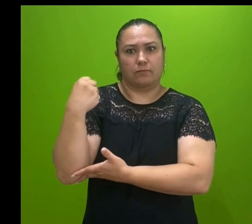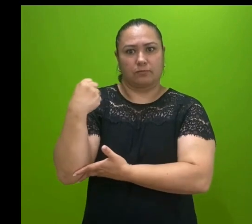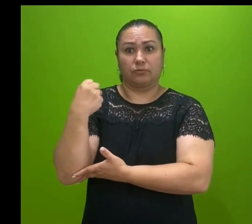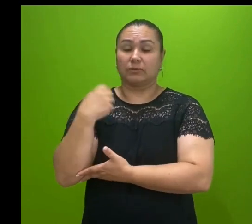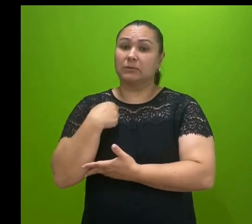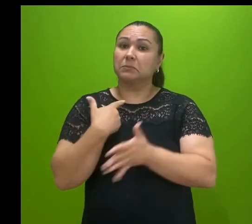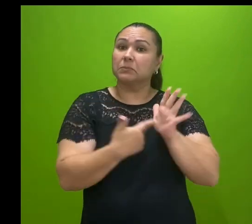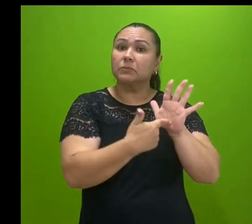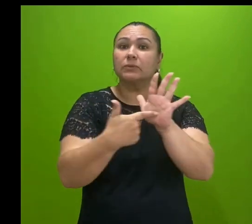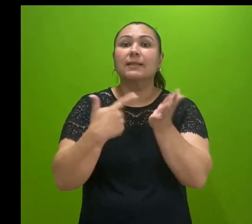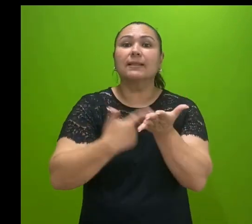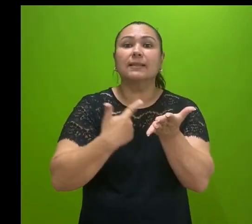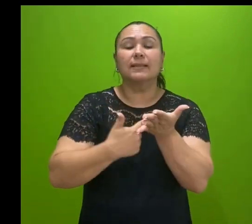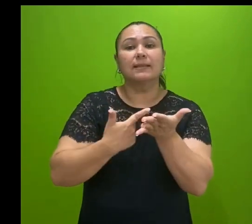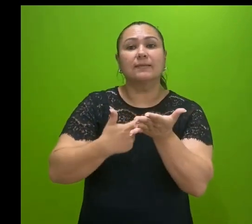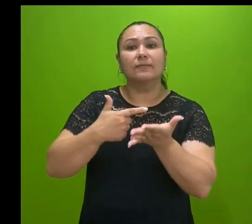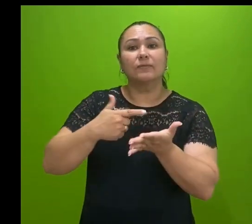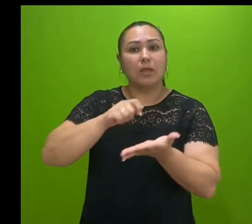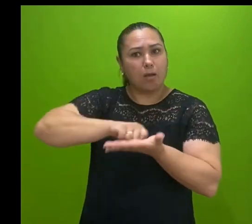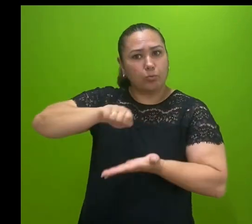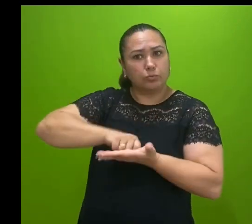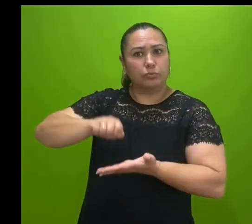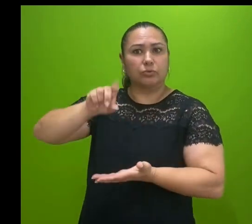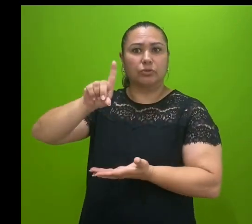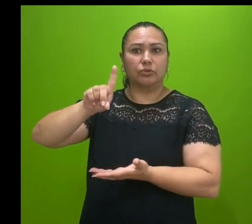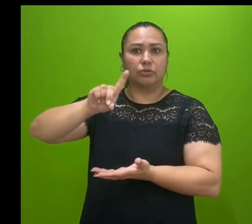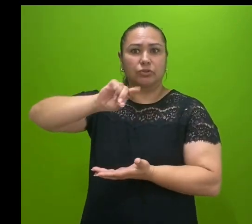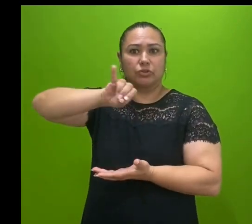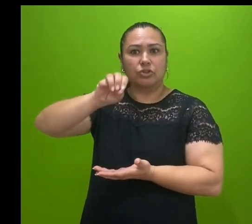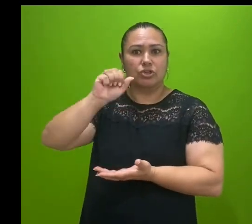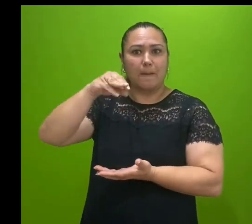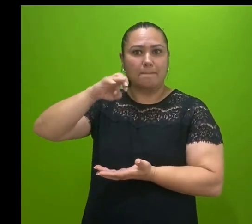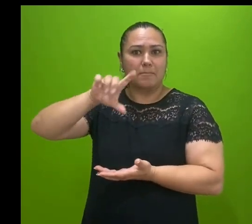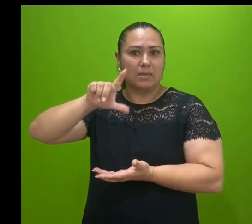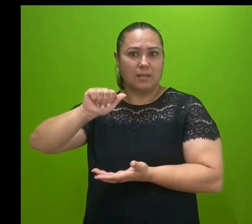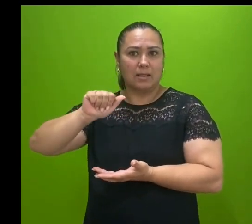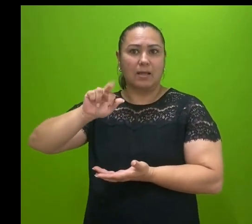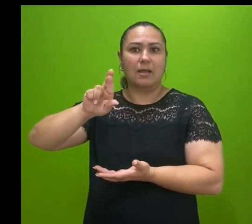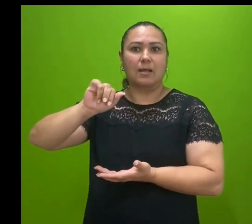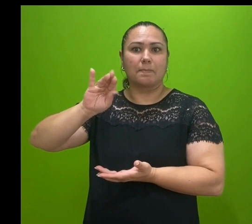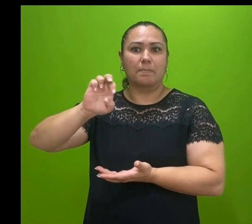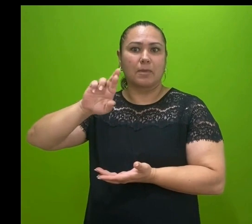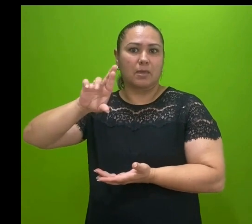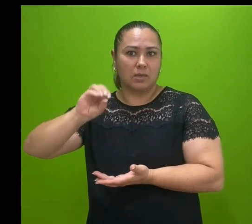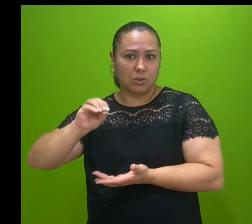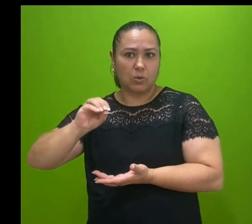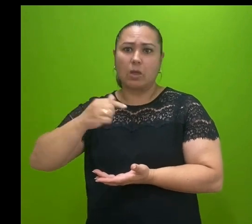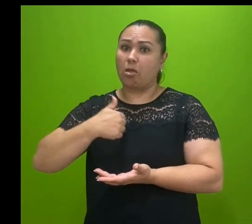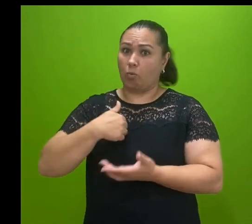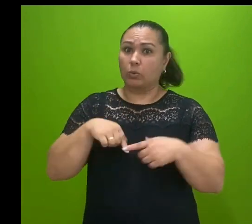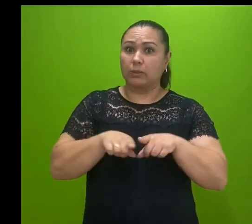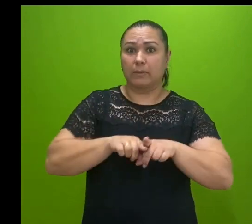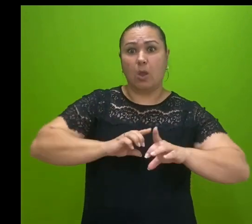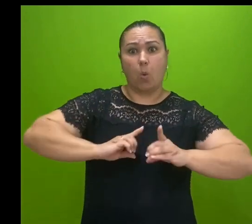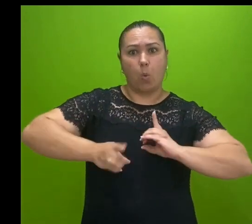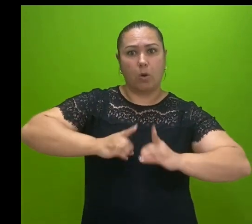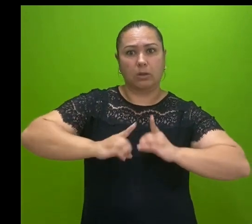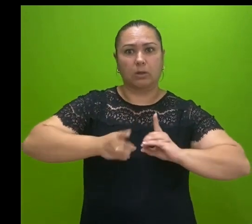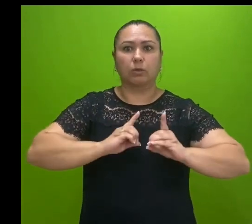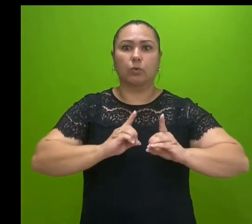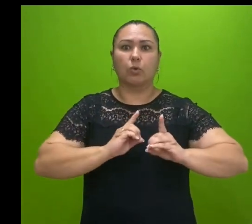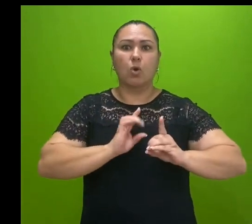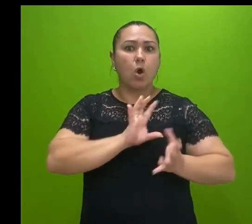com conhecimentos. Então aqui eu trago o livro da Djamila Ribeiro, tá? Que quando eu